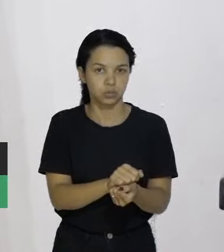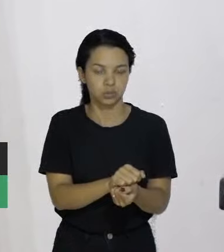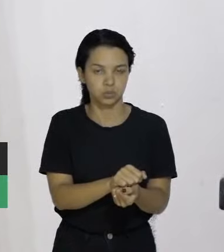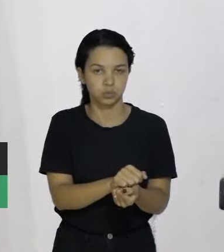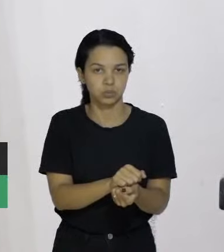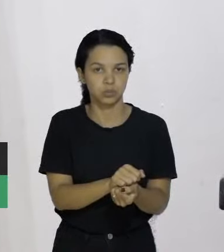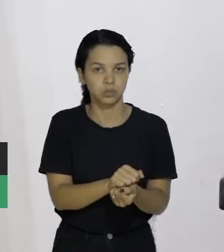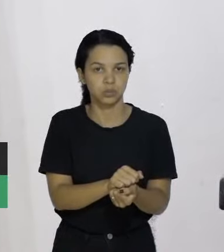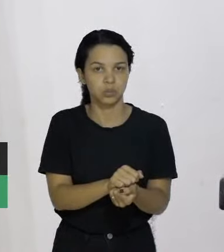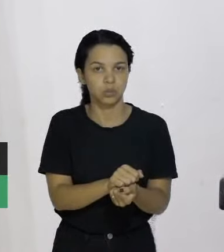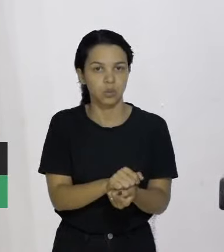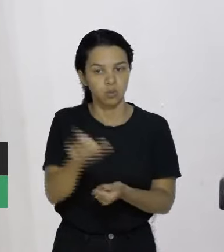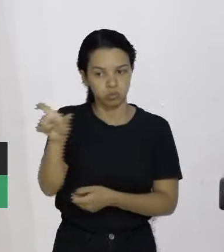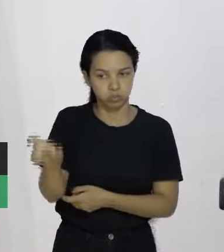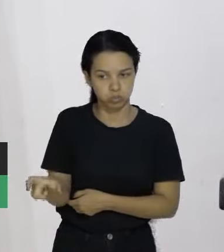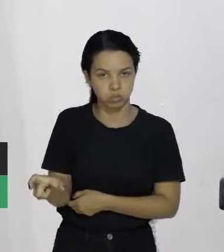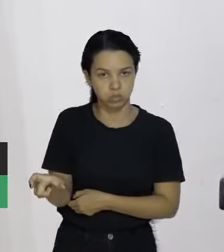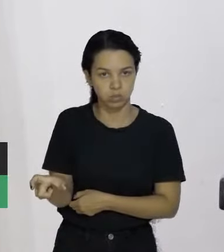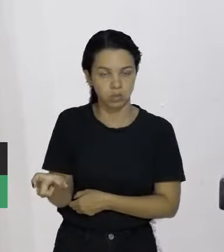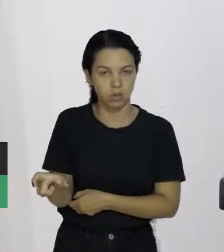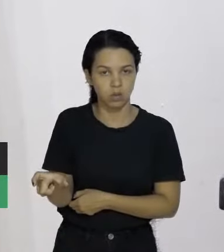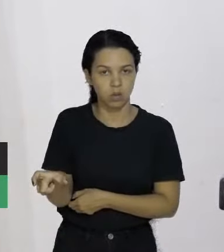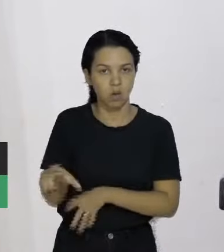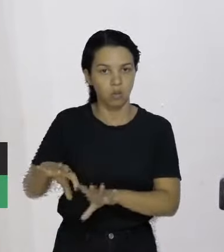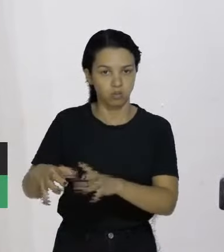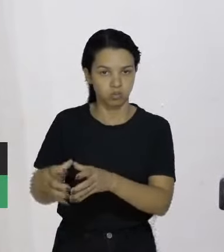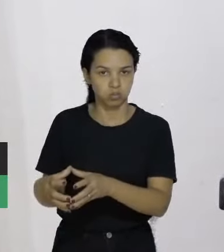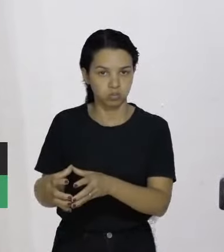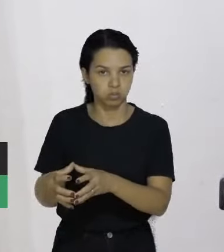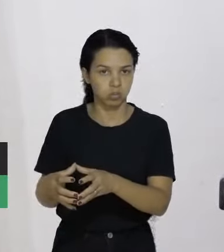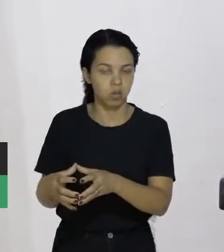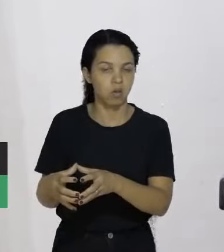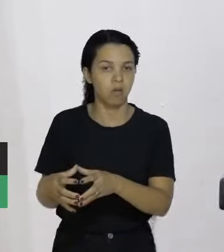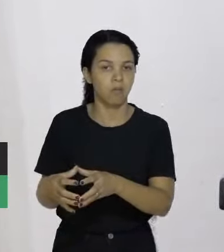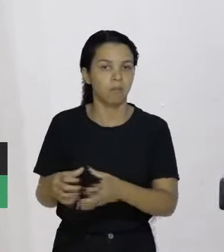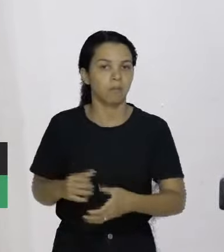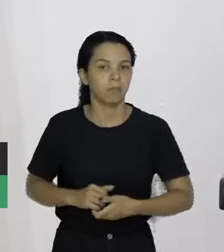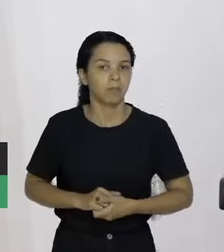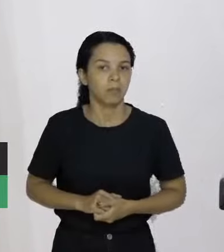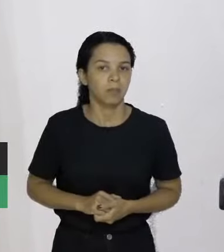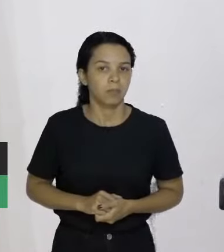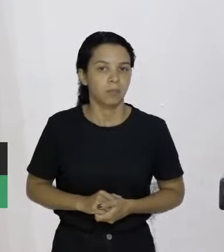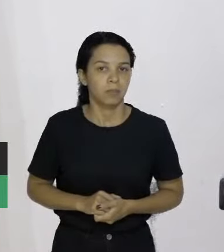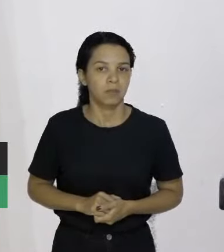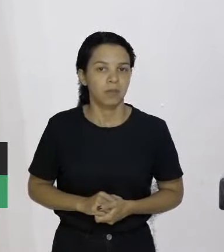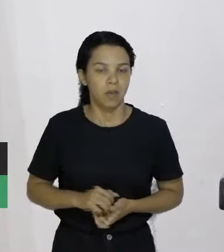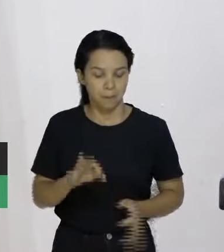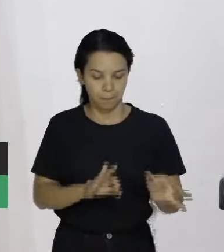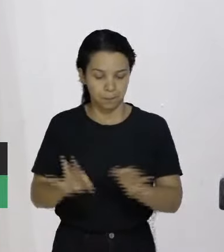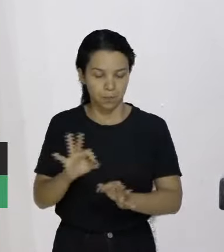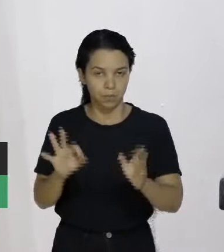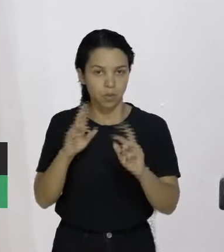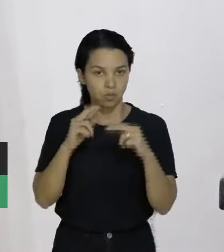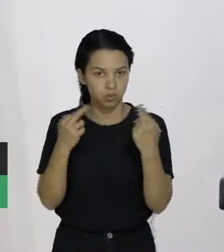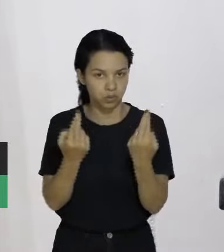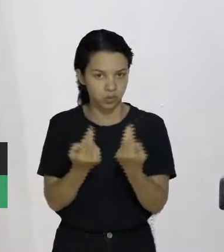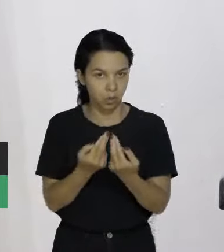com a guia fez uma audiência pública